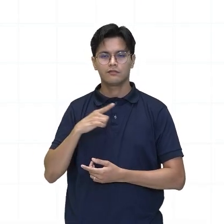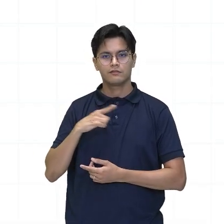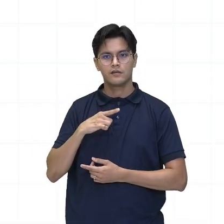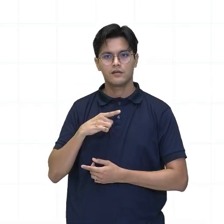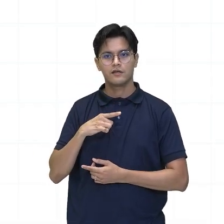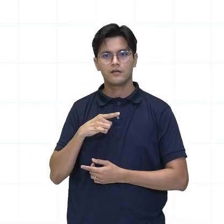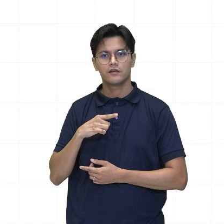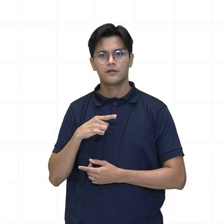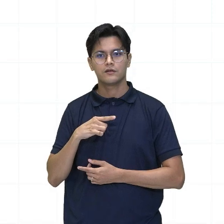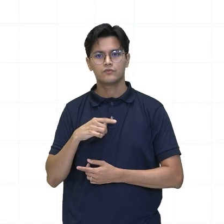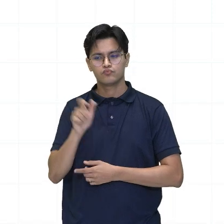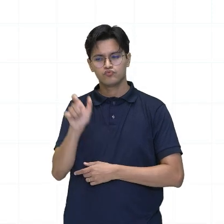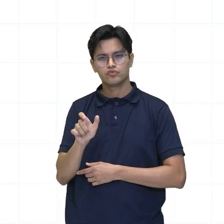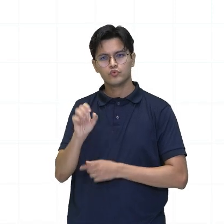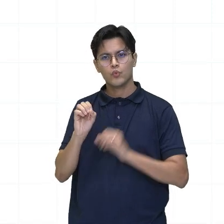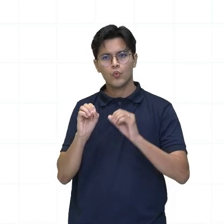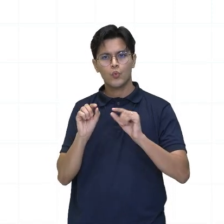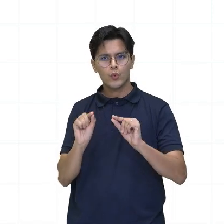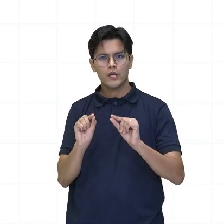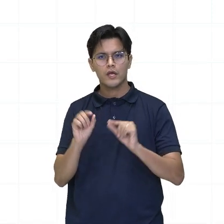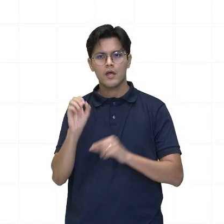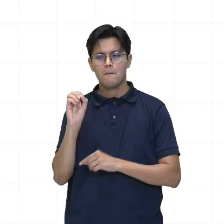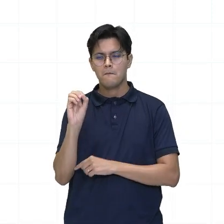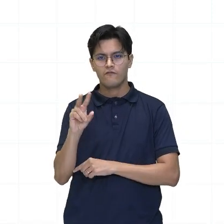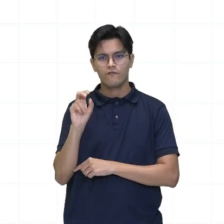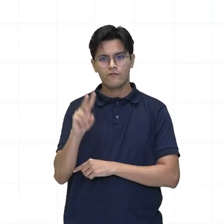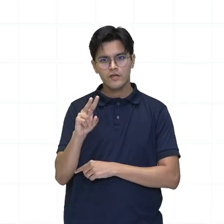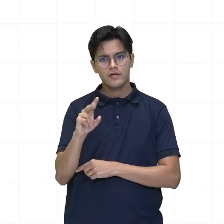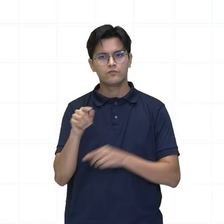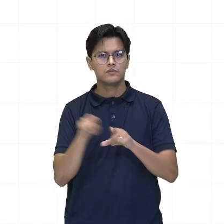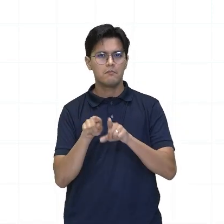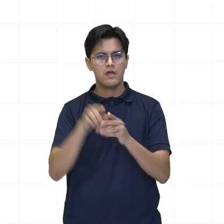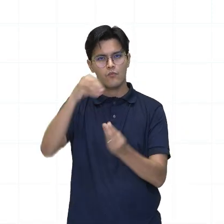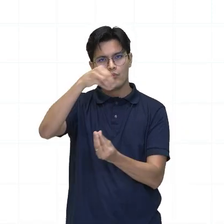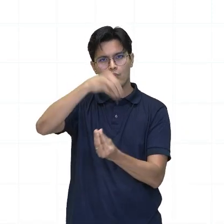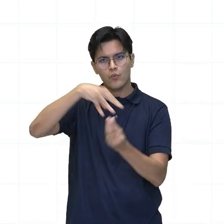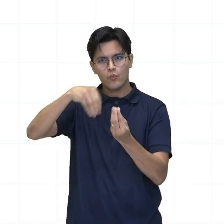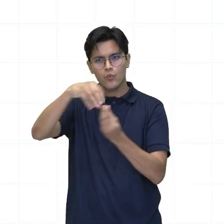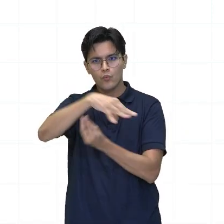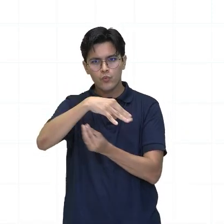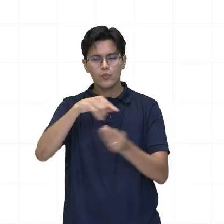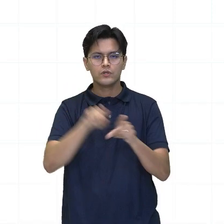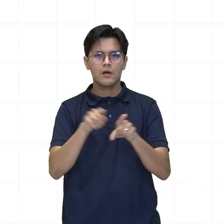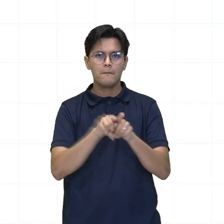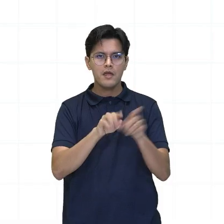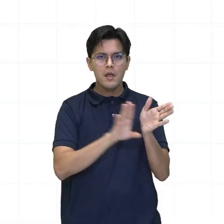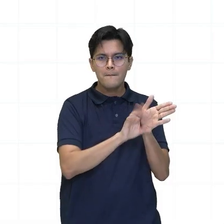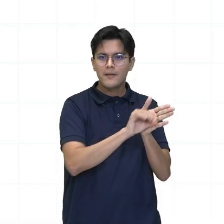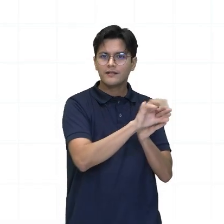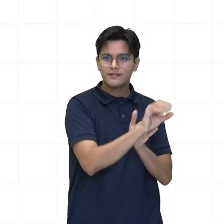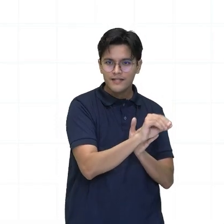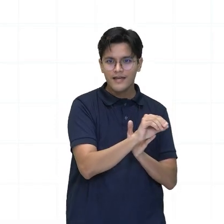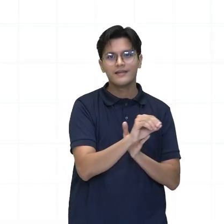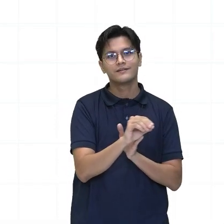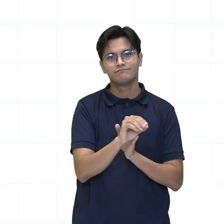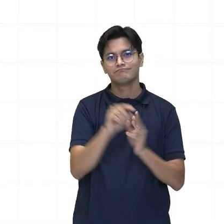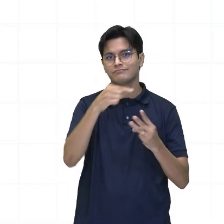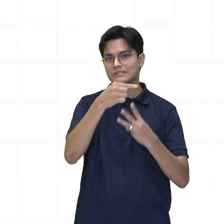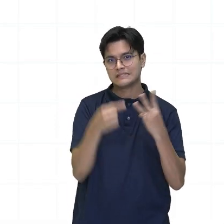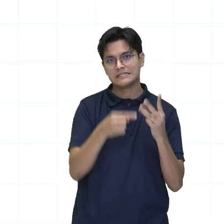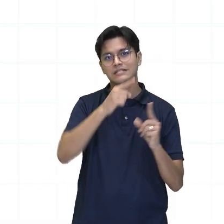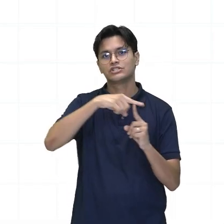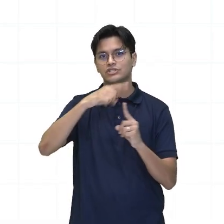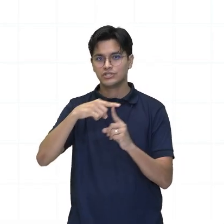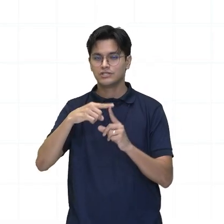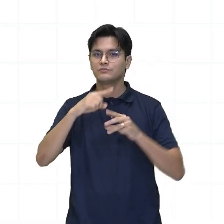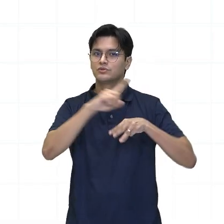por vírus e por fungos. Olha só, 3 tipos de micro-organismos podem causar pneumonia,